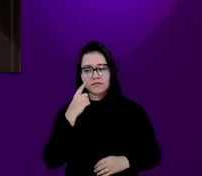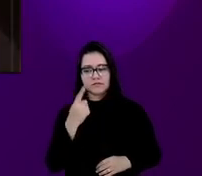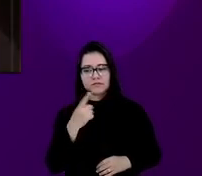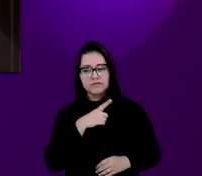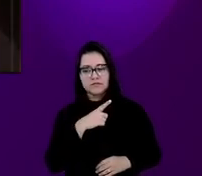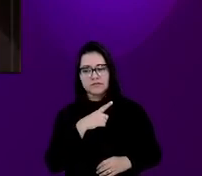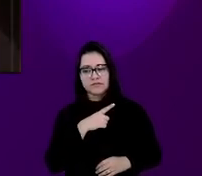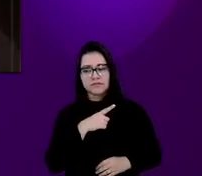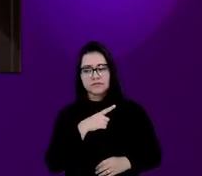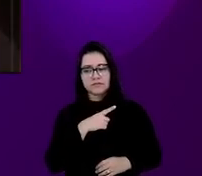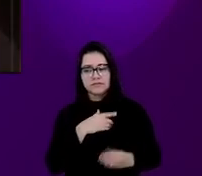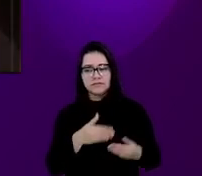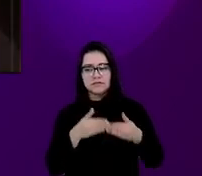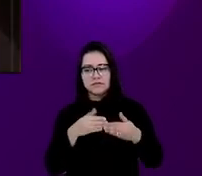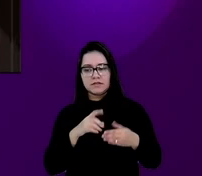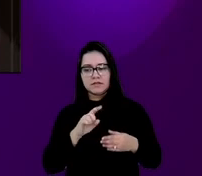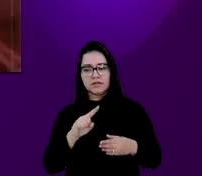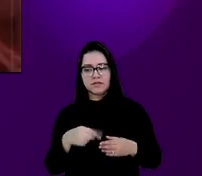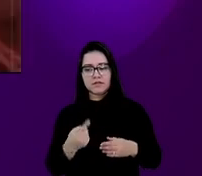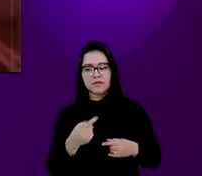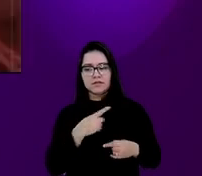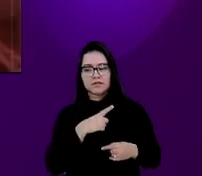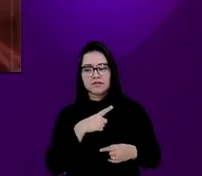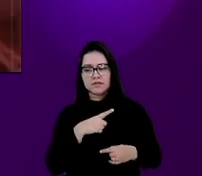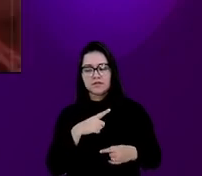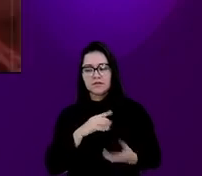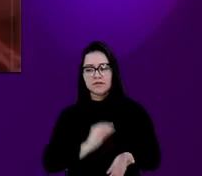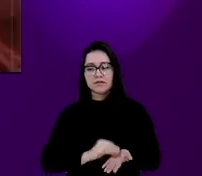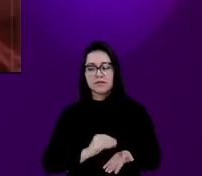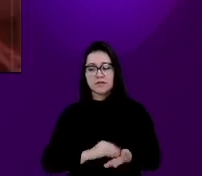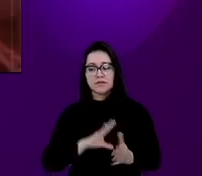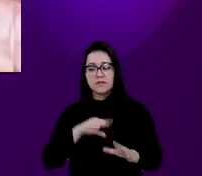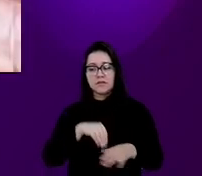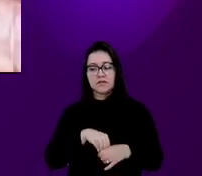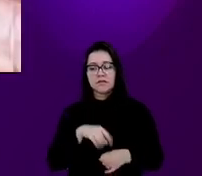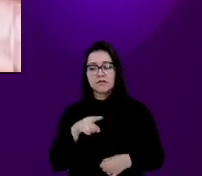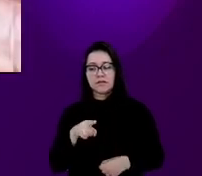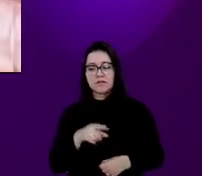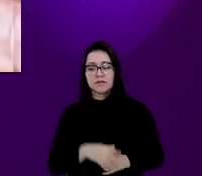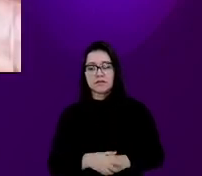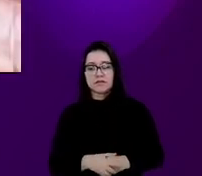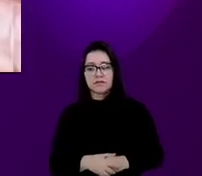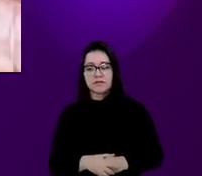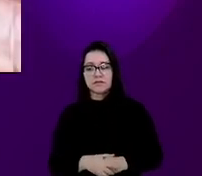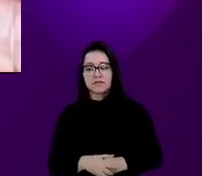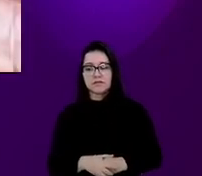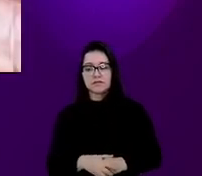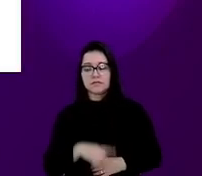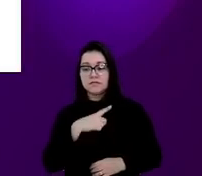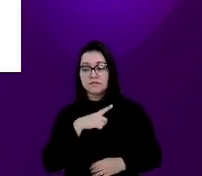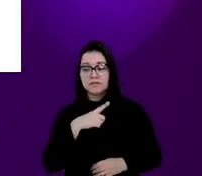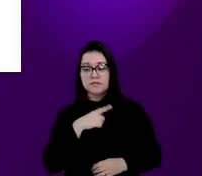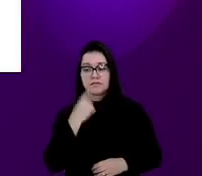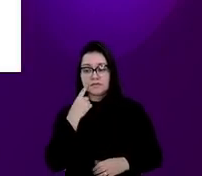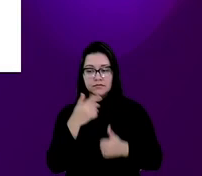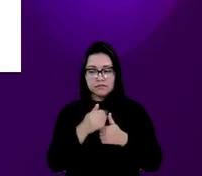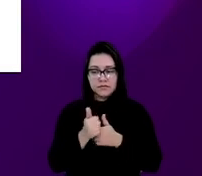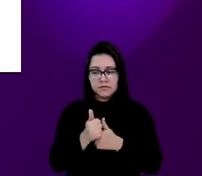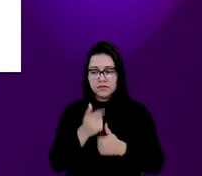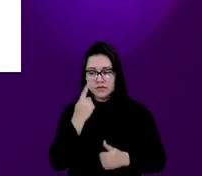você tem os vasos. Mas aí que a gente palpou dentro da cava era a ida um trombo, só que a gente fez essa ressecção do trombo